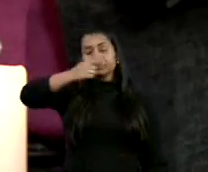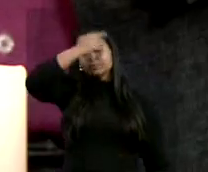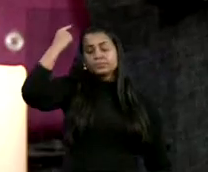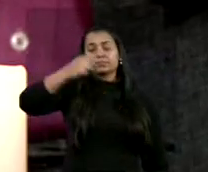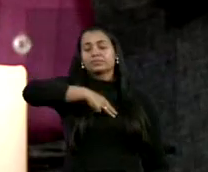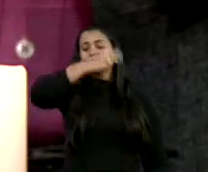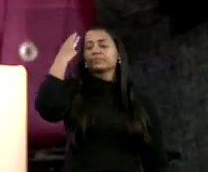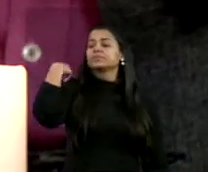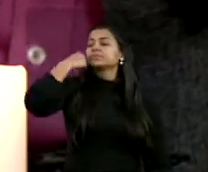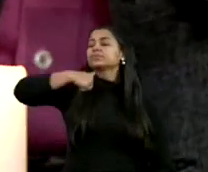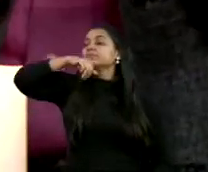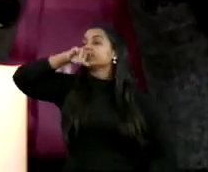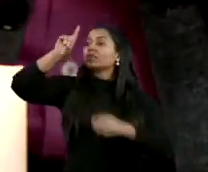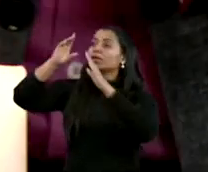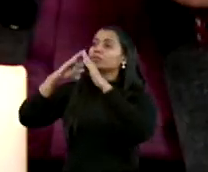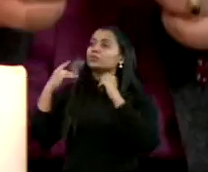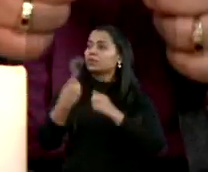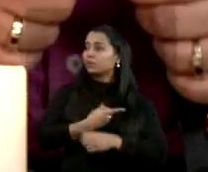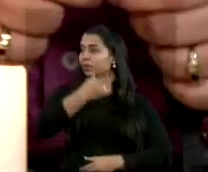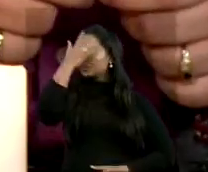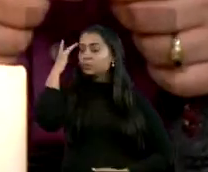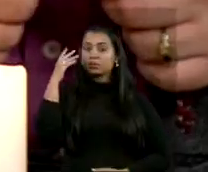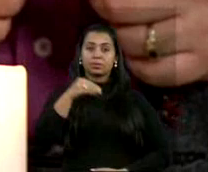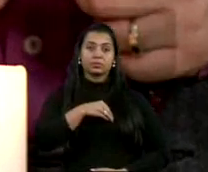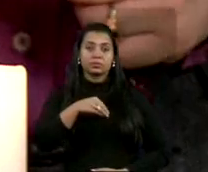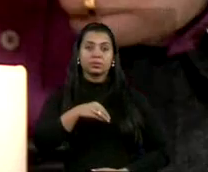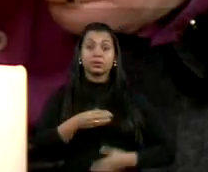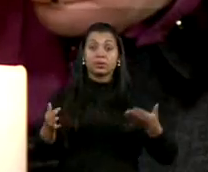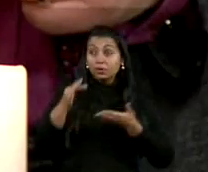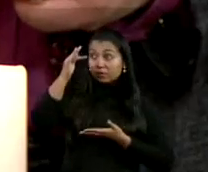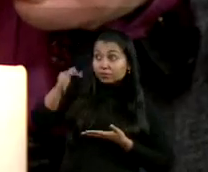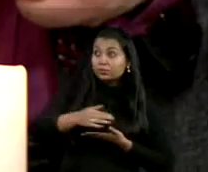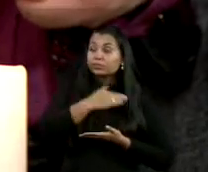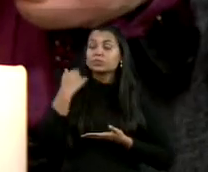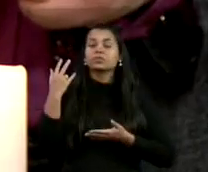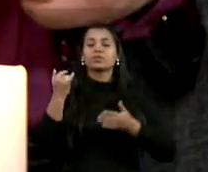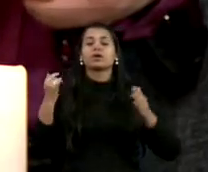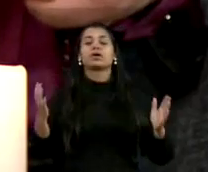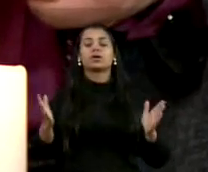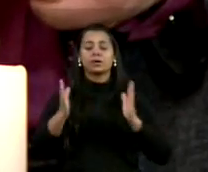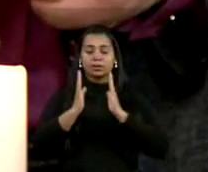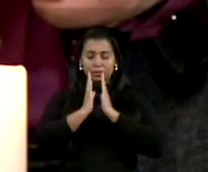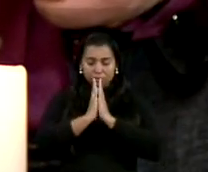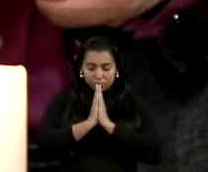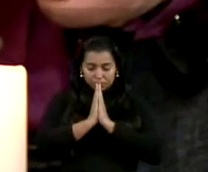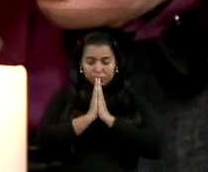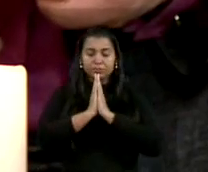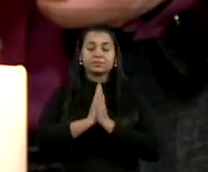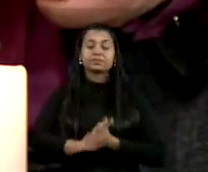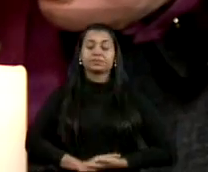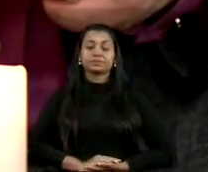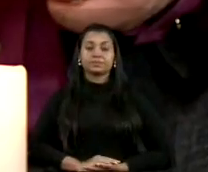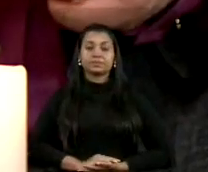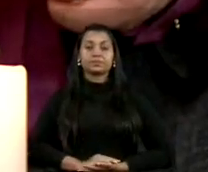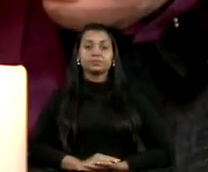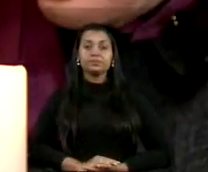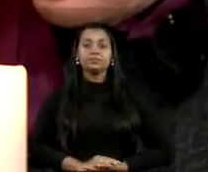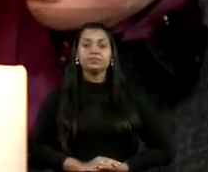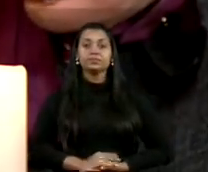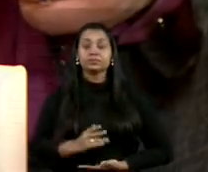Jesus. Santa Maria, Mãe de Deus, rogai por nós, pecadores, agora e na hora de nossa morte.